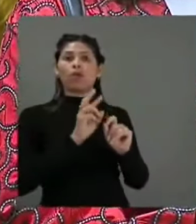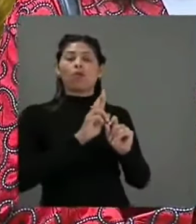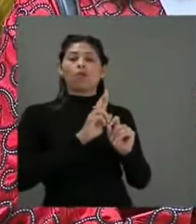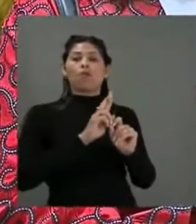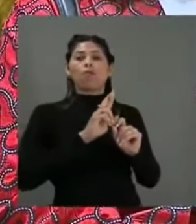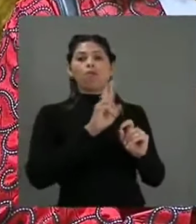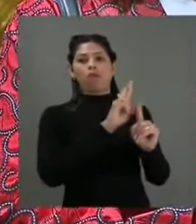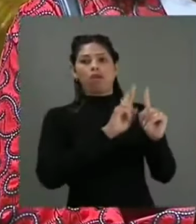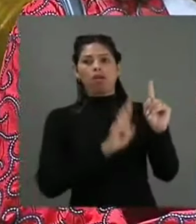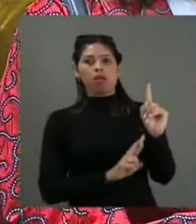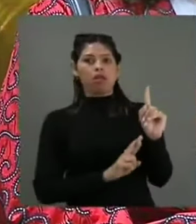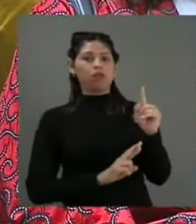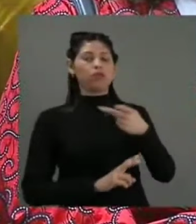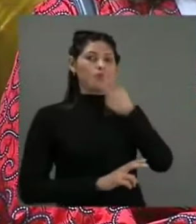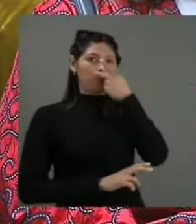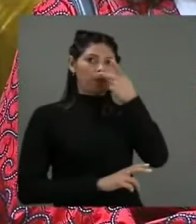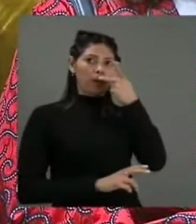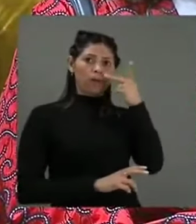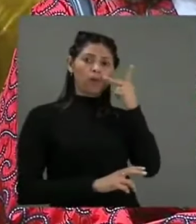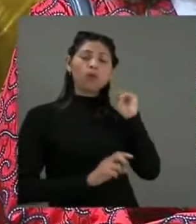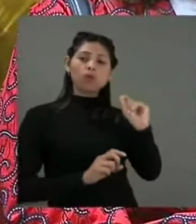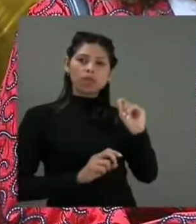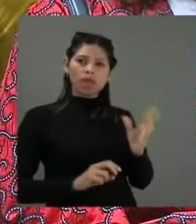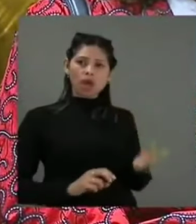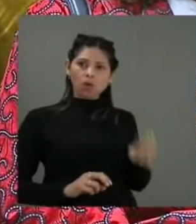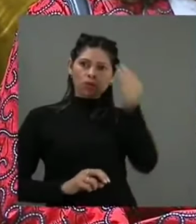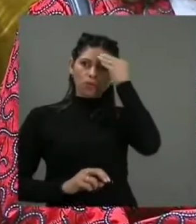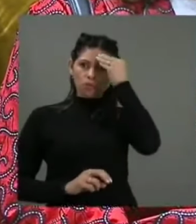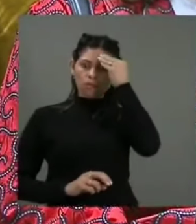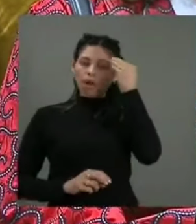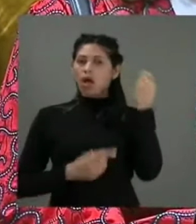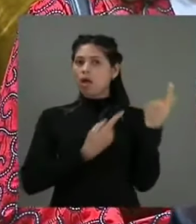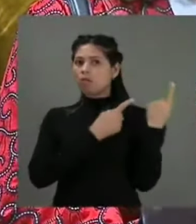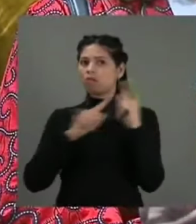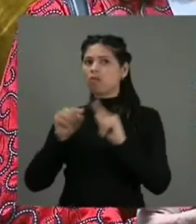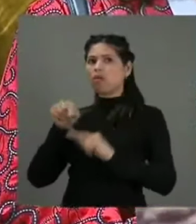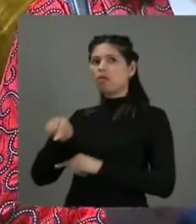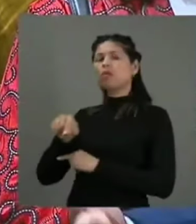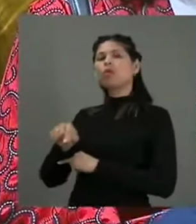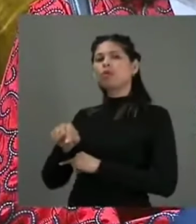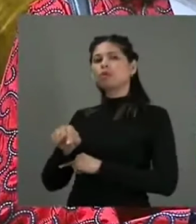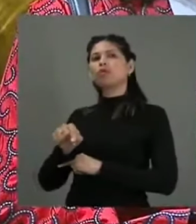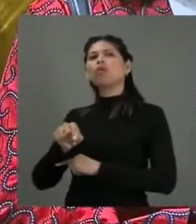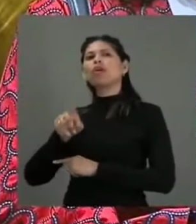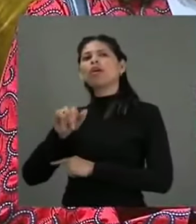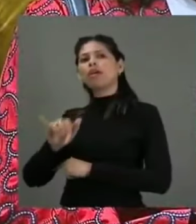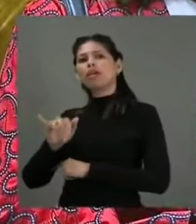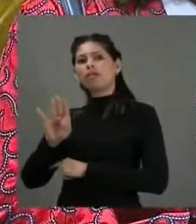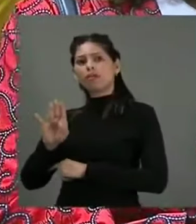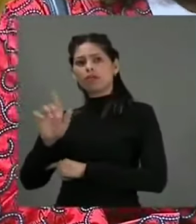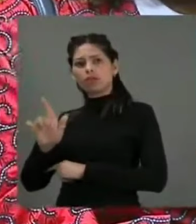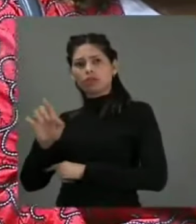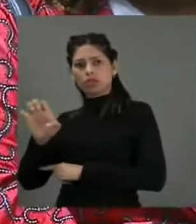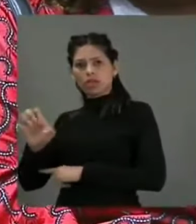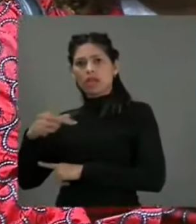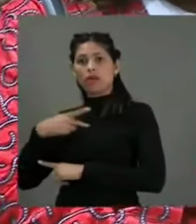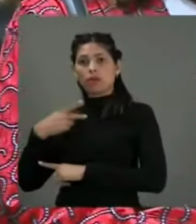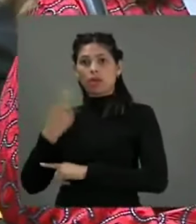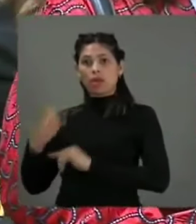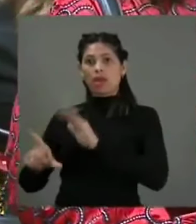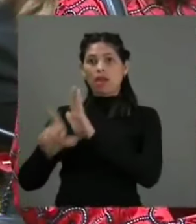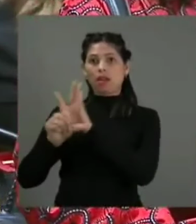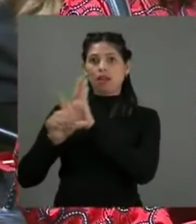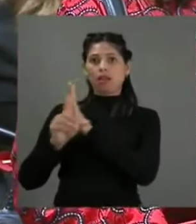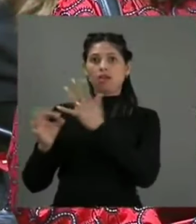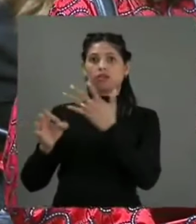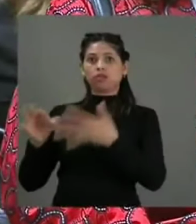conversa. A culpa remete ao IBGE. O IBGE e agora as cotas, a lei da cota, estão exterminando